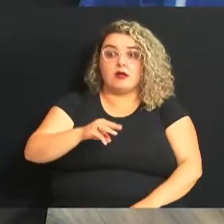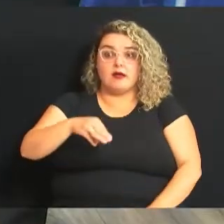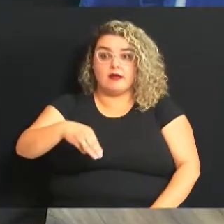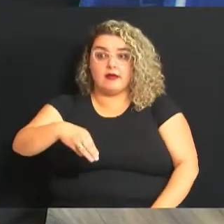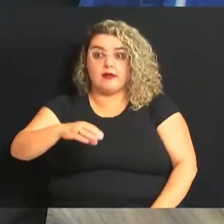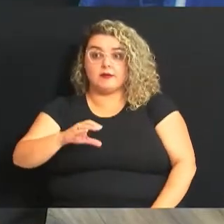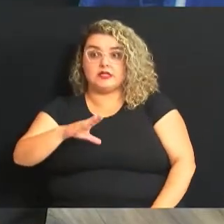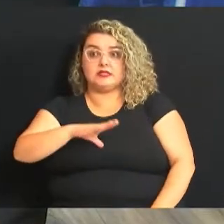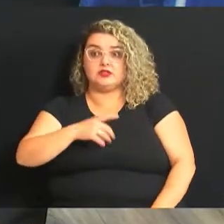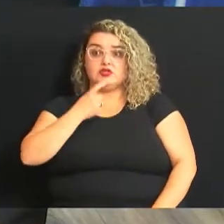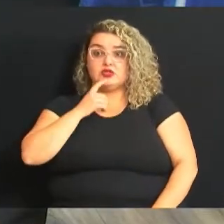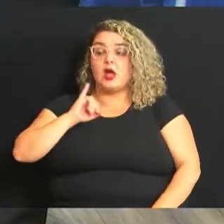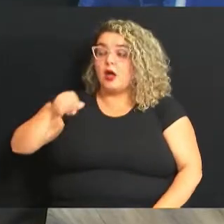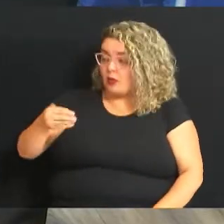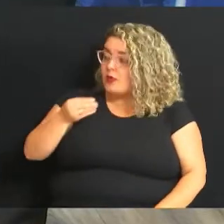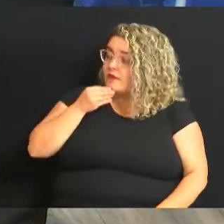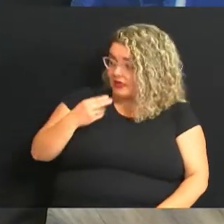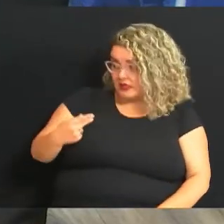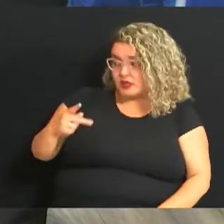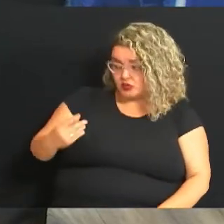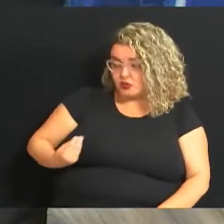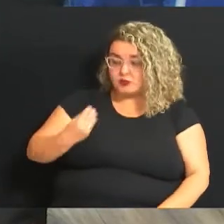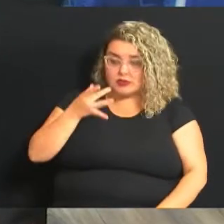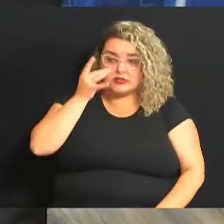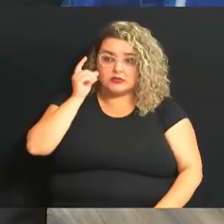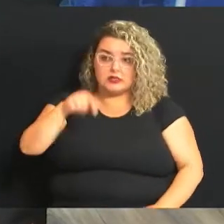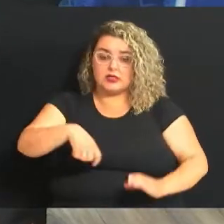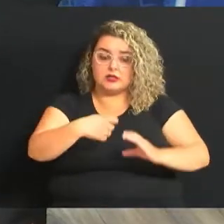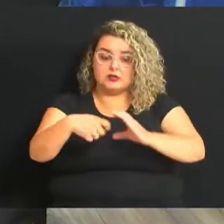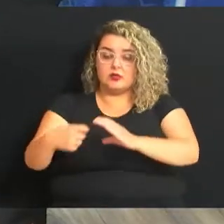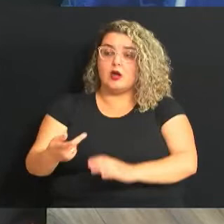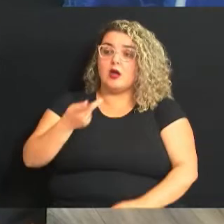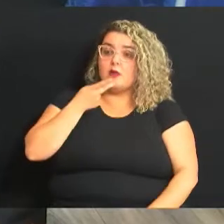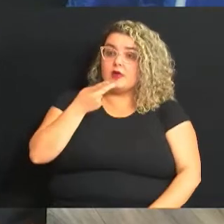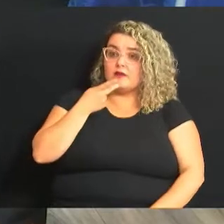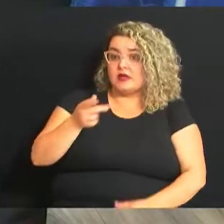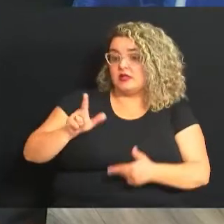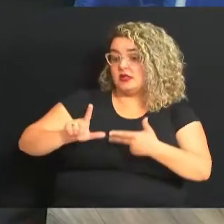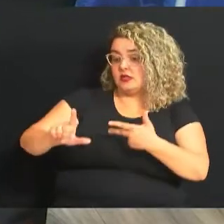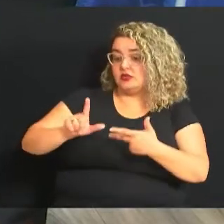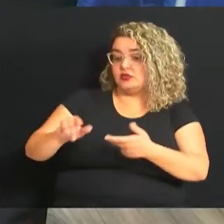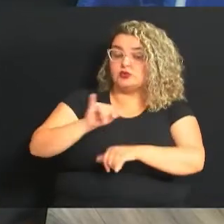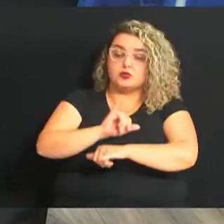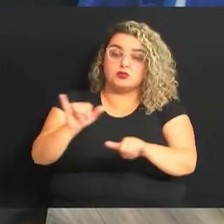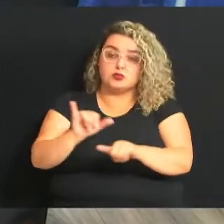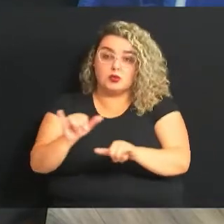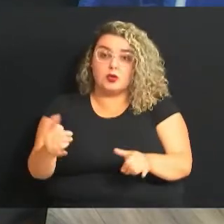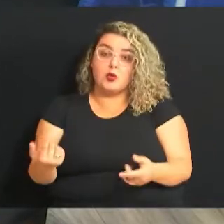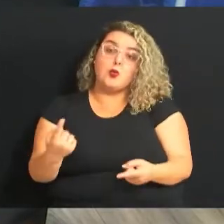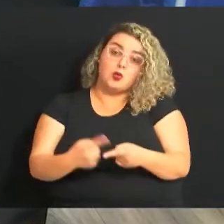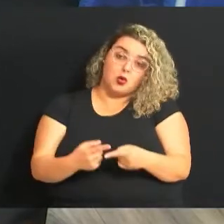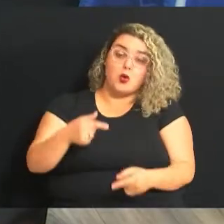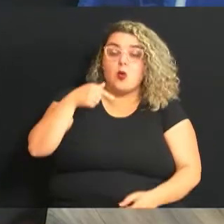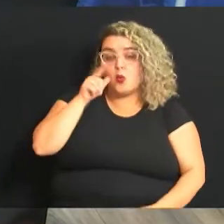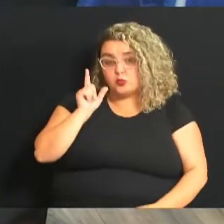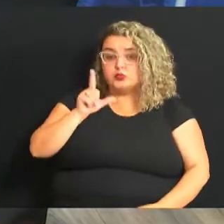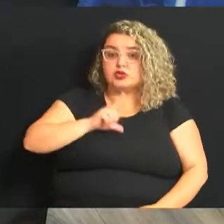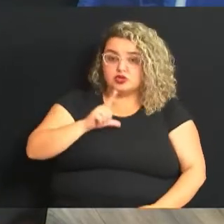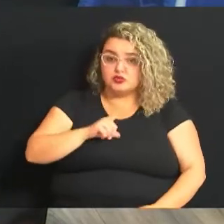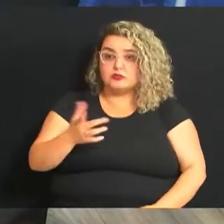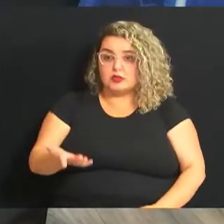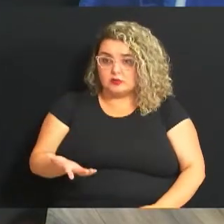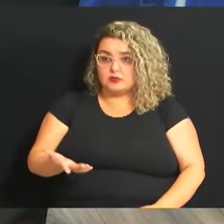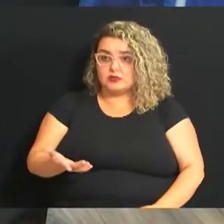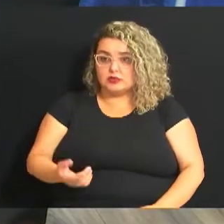Já quero aproveitar a sua presença aqui nos nossos estúdios para nós falarmos das notícias do Legislativo, até porque ontem nós tivemos mais